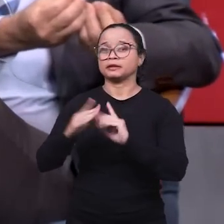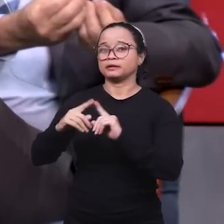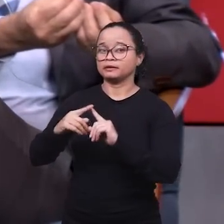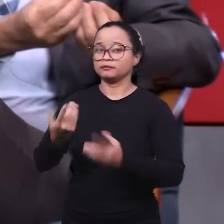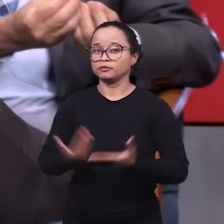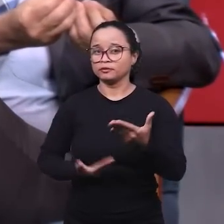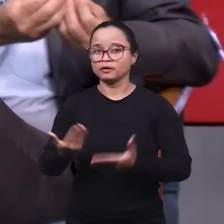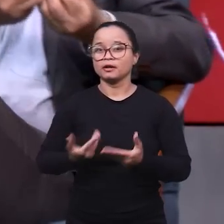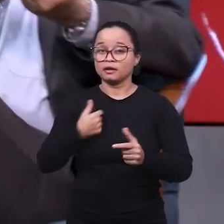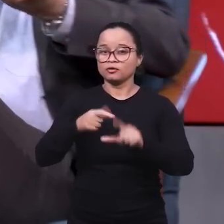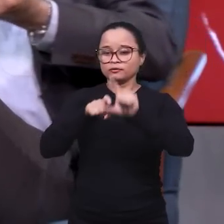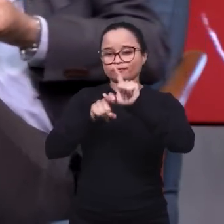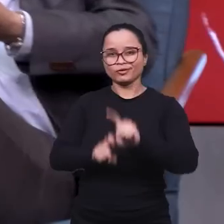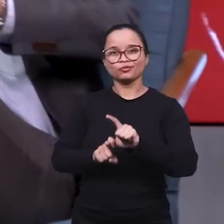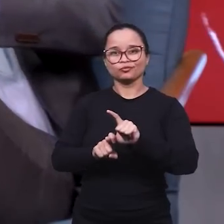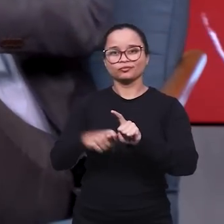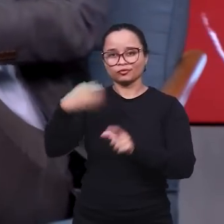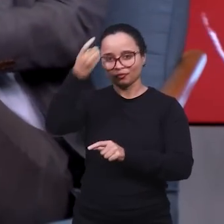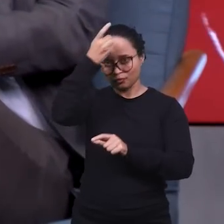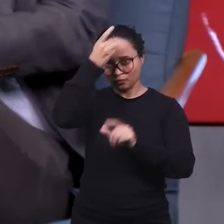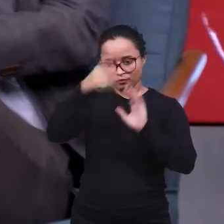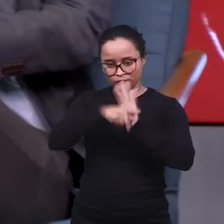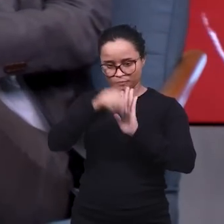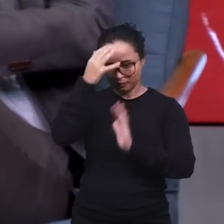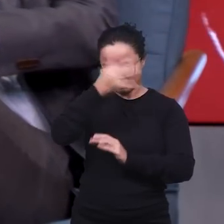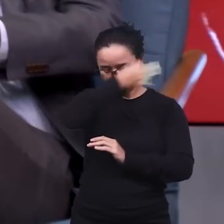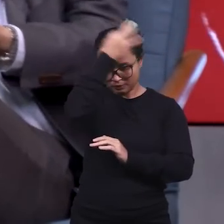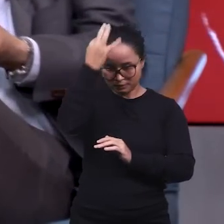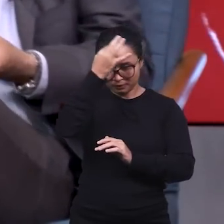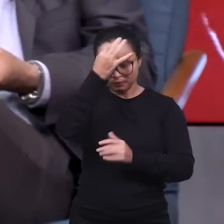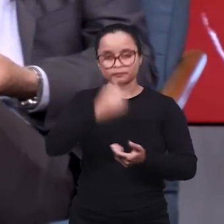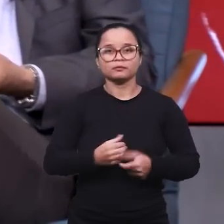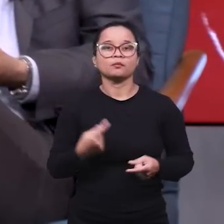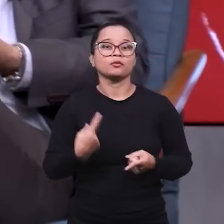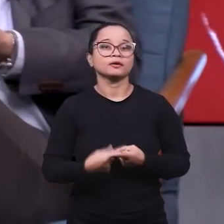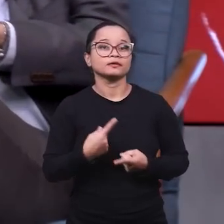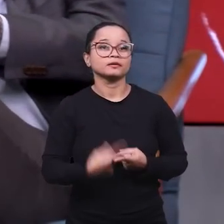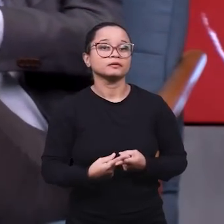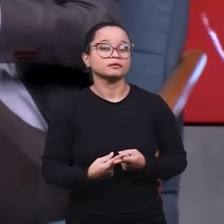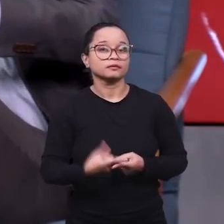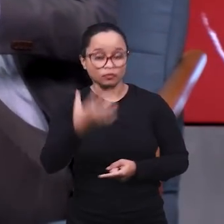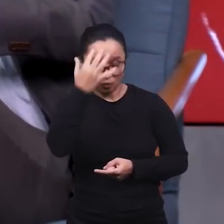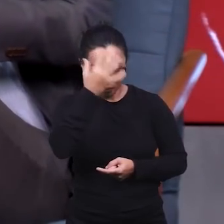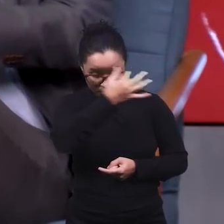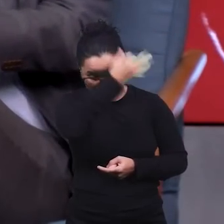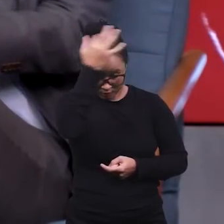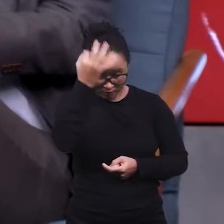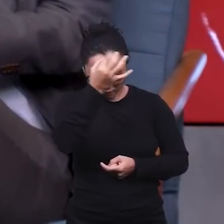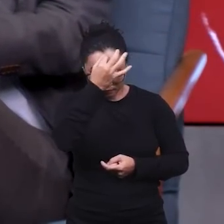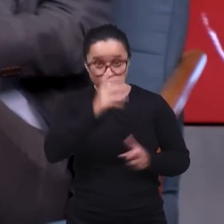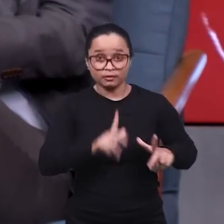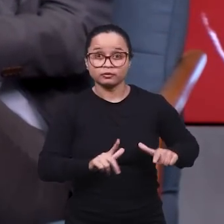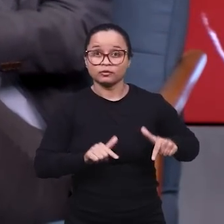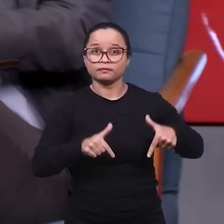dom espiritual, porque na ministração da vida da igreja, o Espírito Santo se manifesta